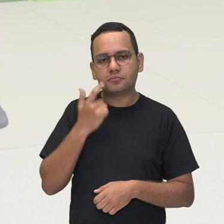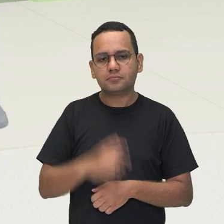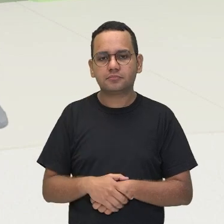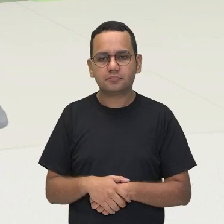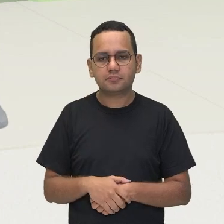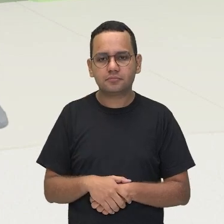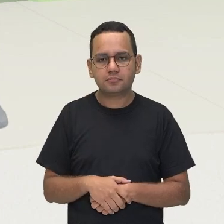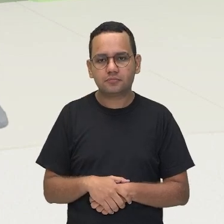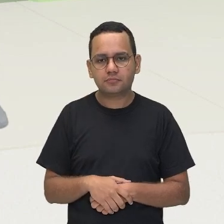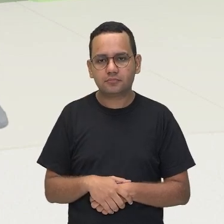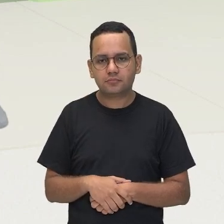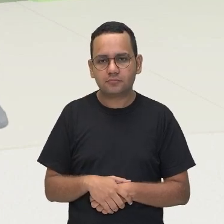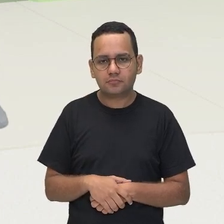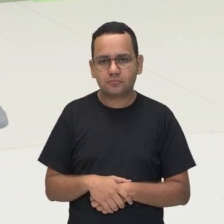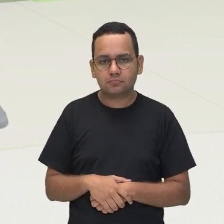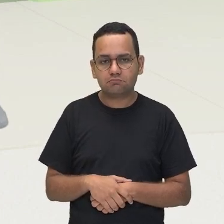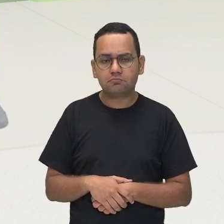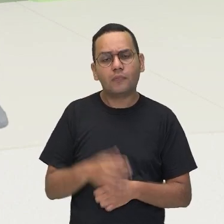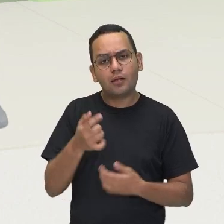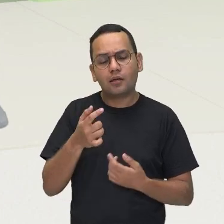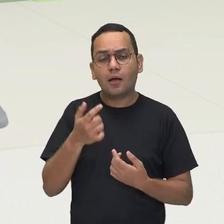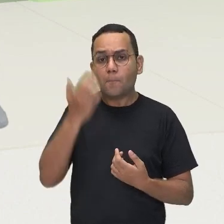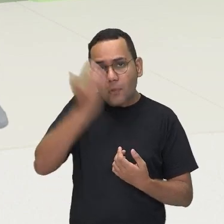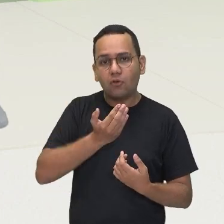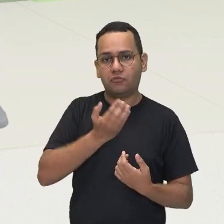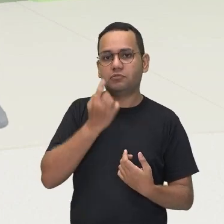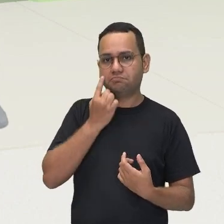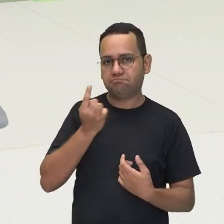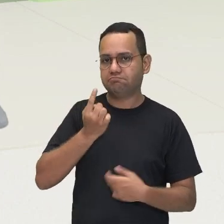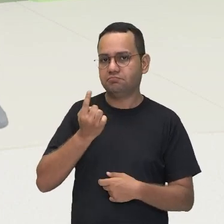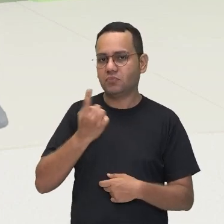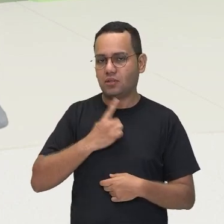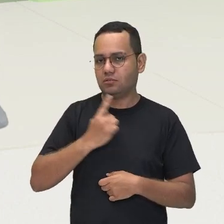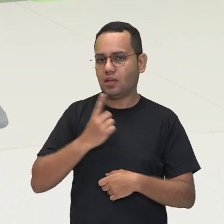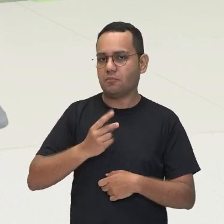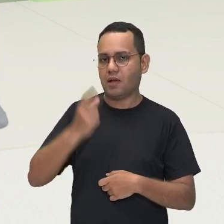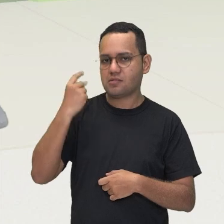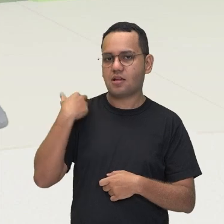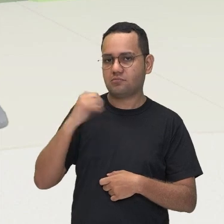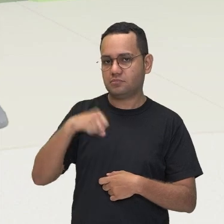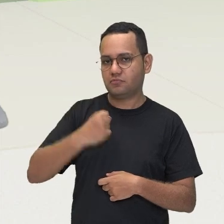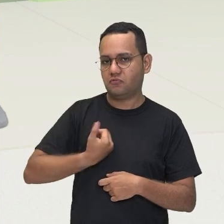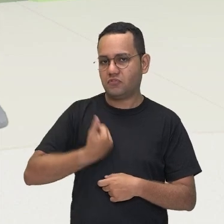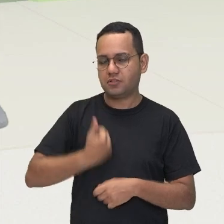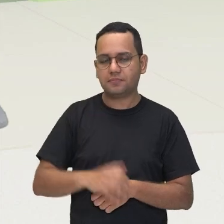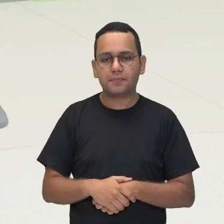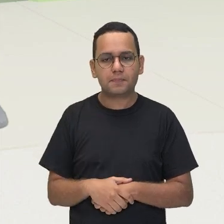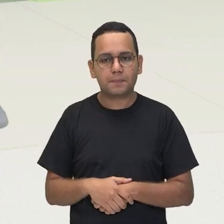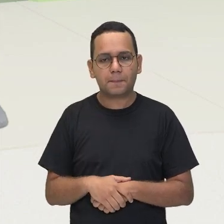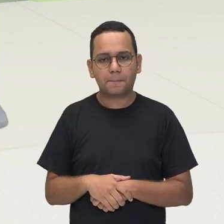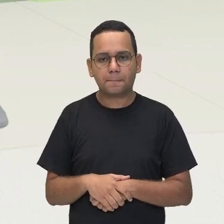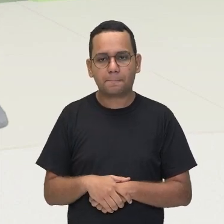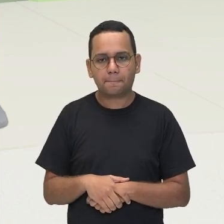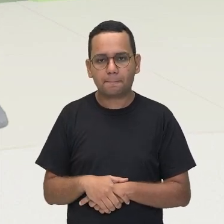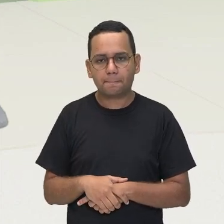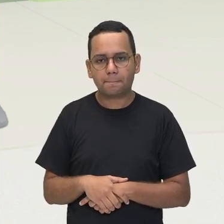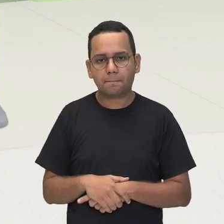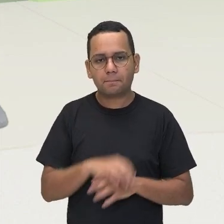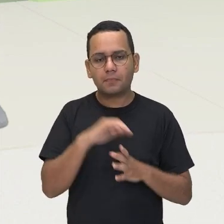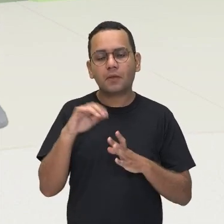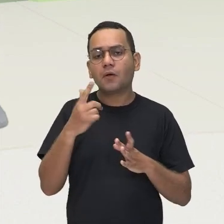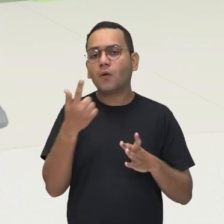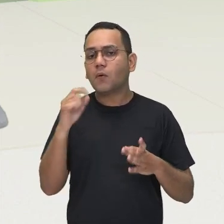dos tipos de evidências evolutivas, mas existem várias aí, quando são encontrados ossos,